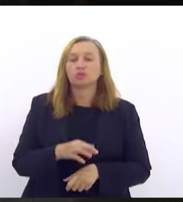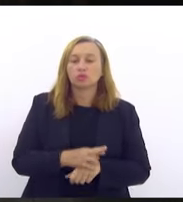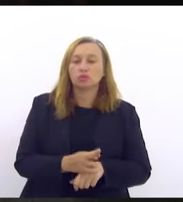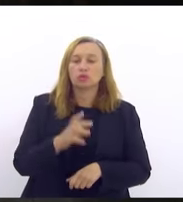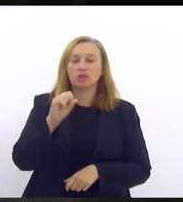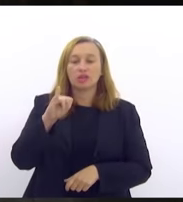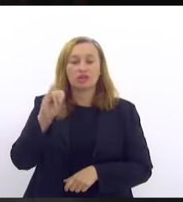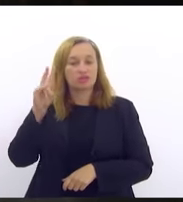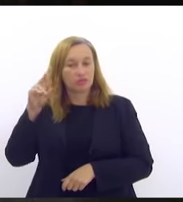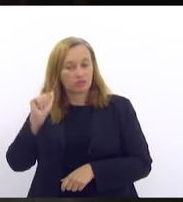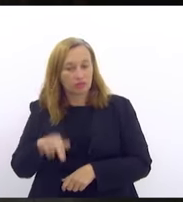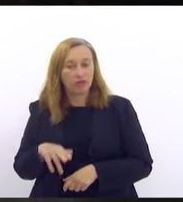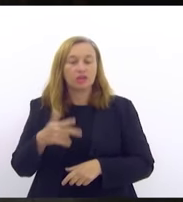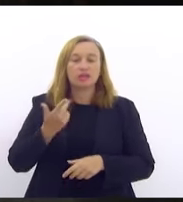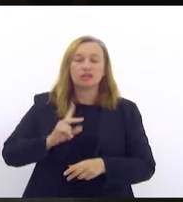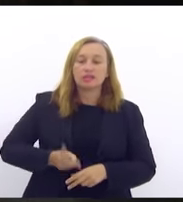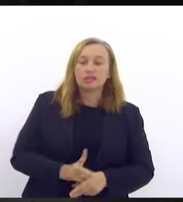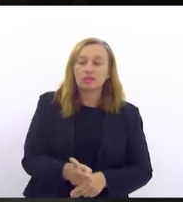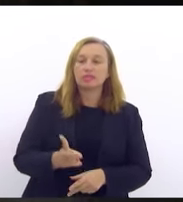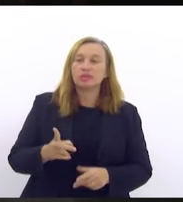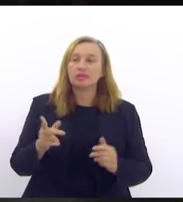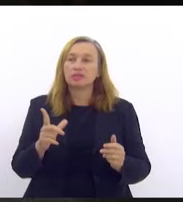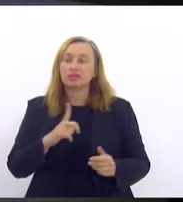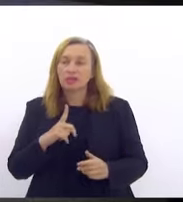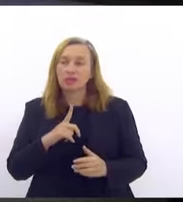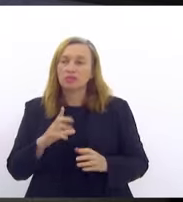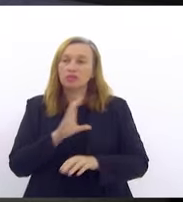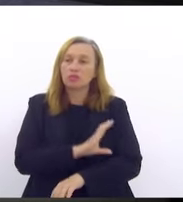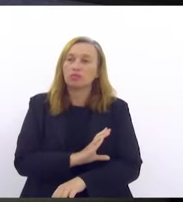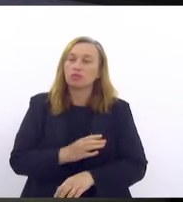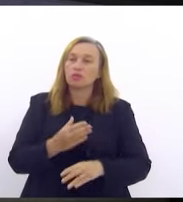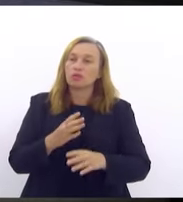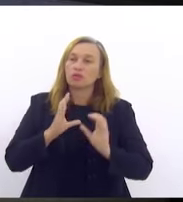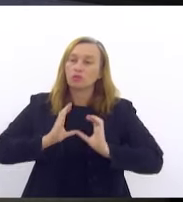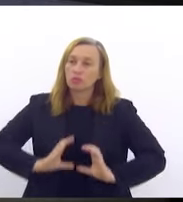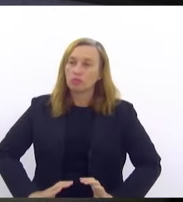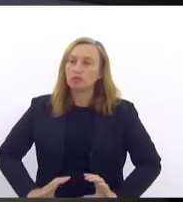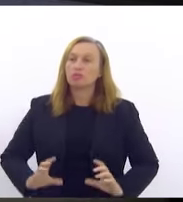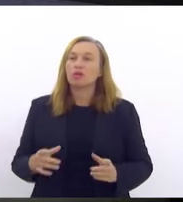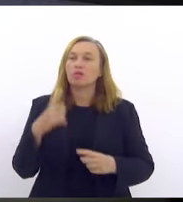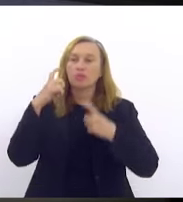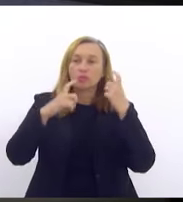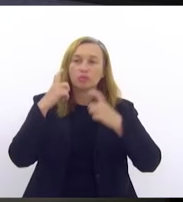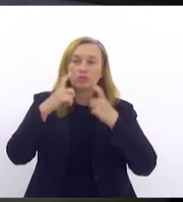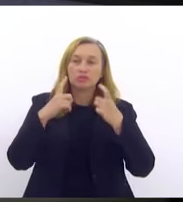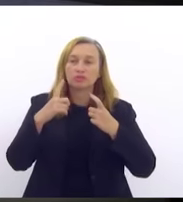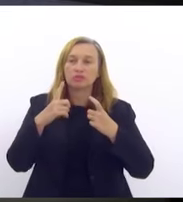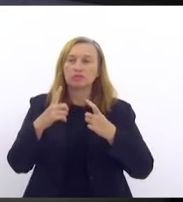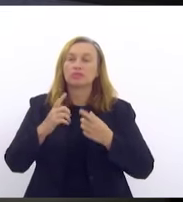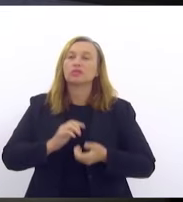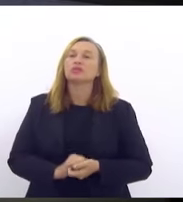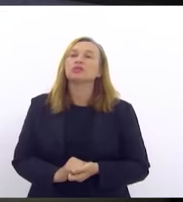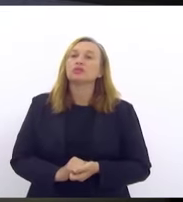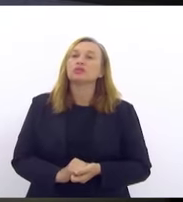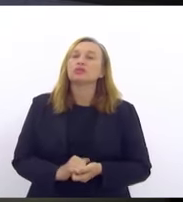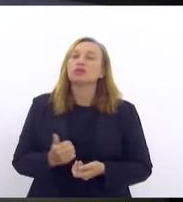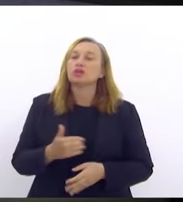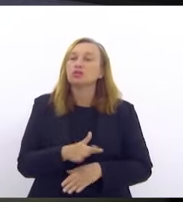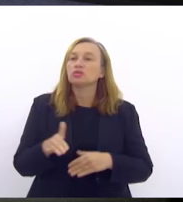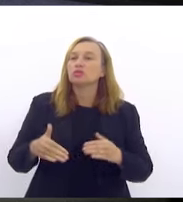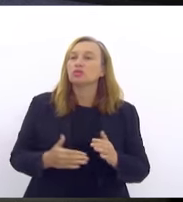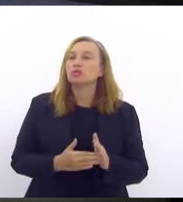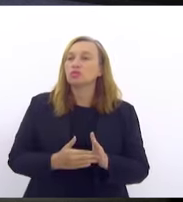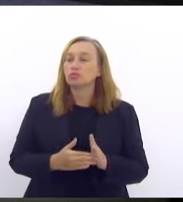teve esse traço de sua personalidade de seu comportamento público a preocupação incessante em todos os